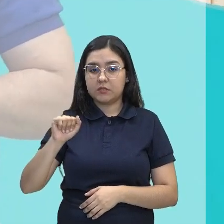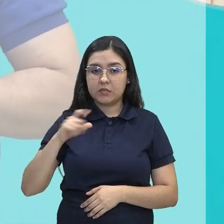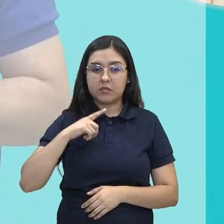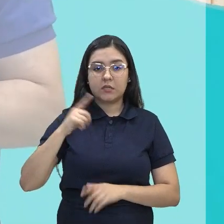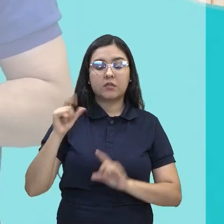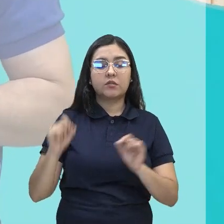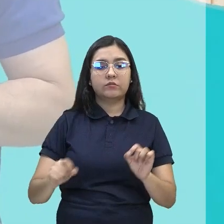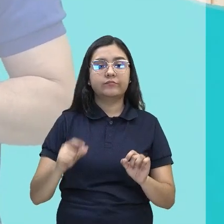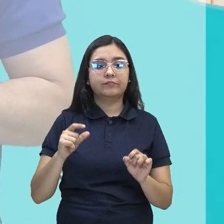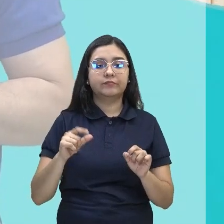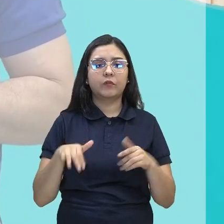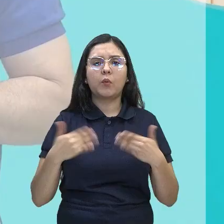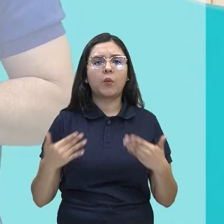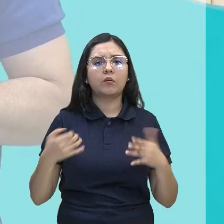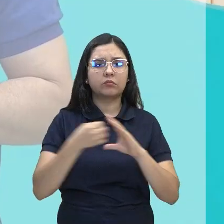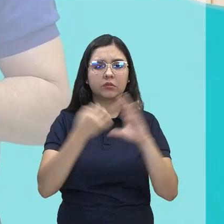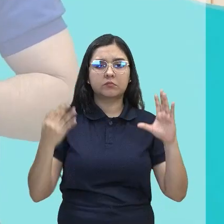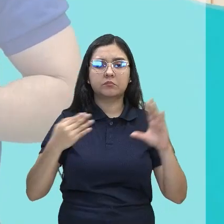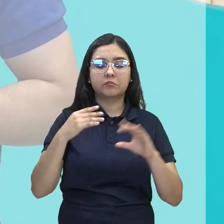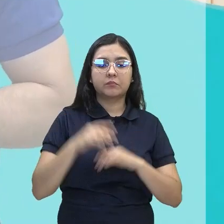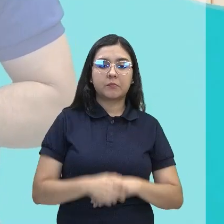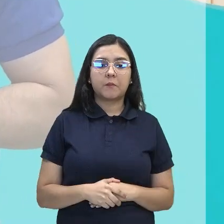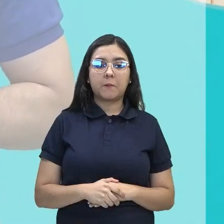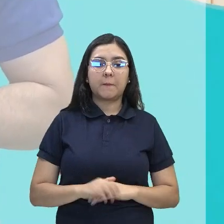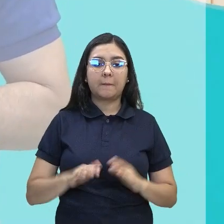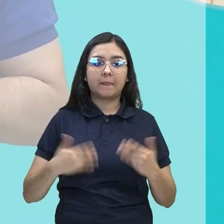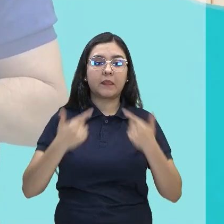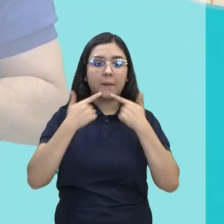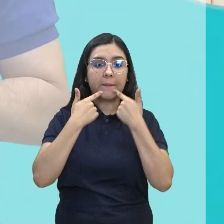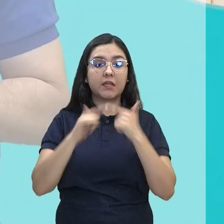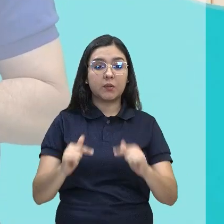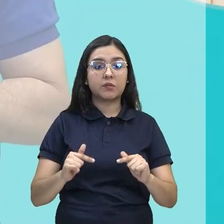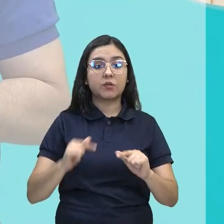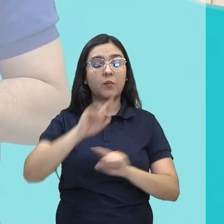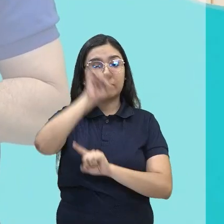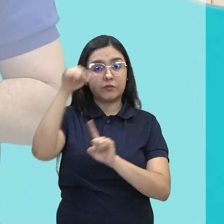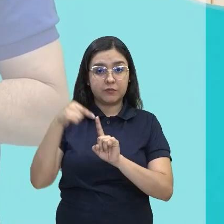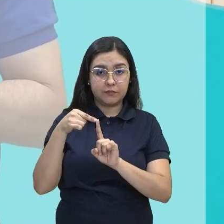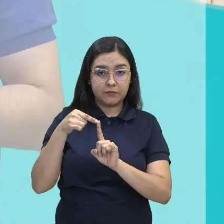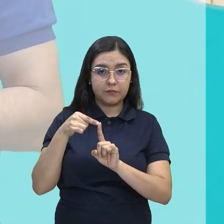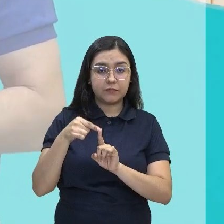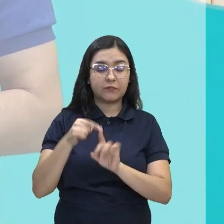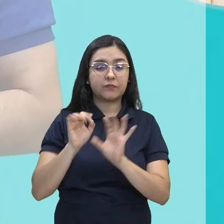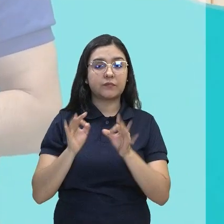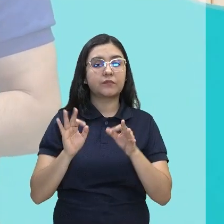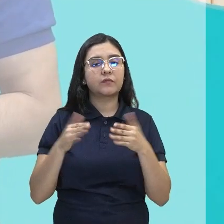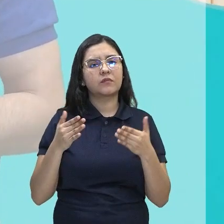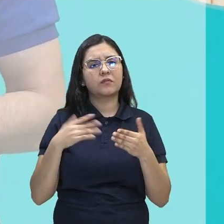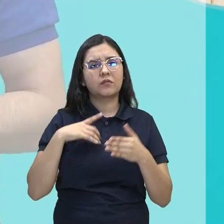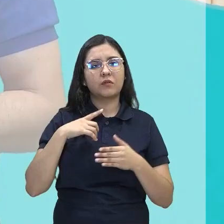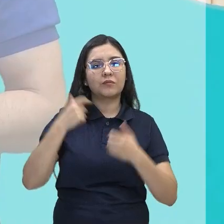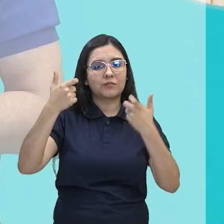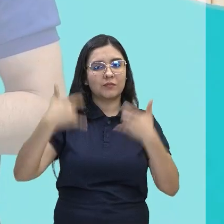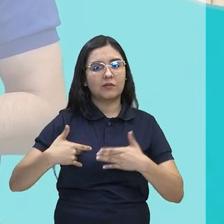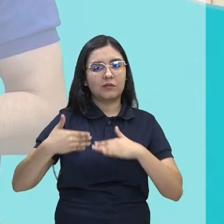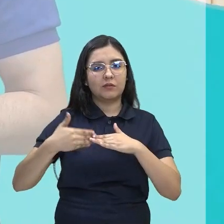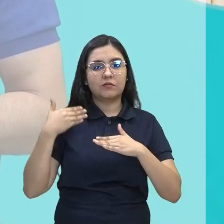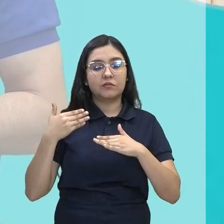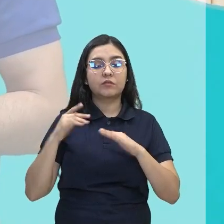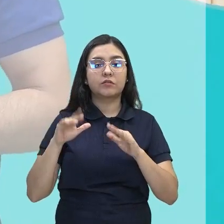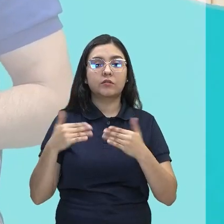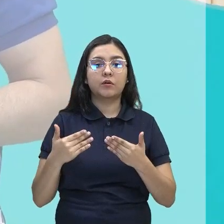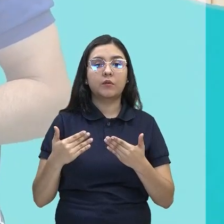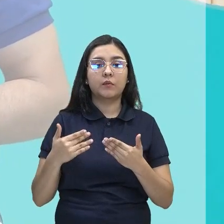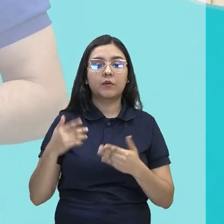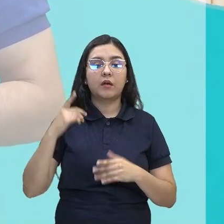né, quanto de poesia. Então, a prosa tem uma linguagem mais objetiva, tá? É aquilo que eu acabei de falar. A prosa, né,